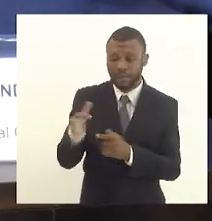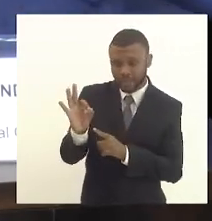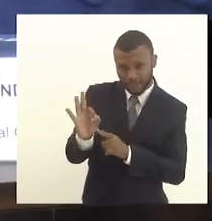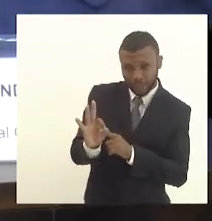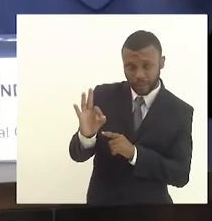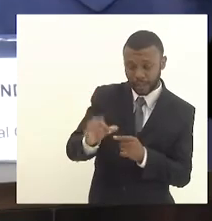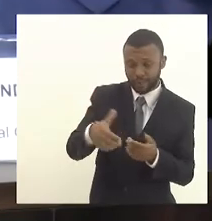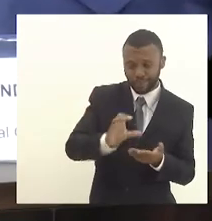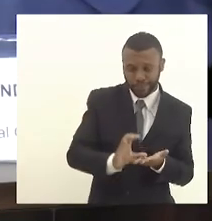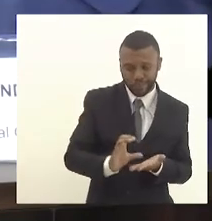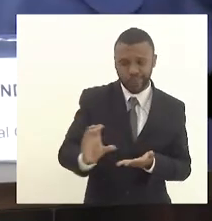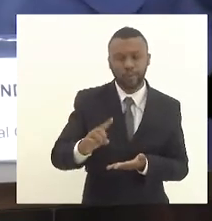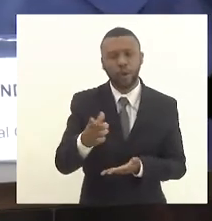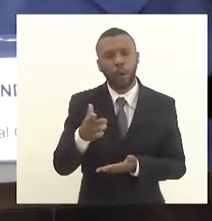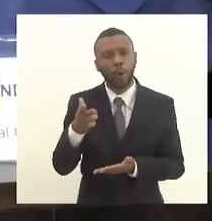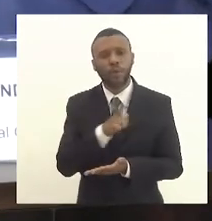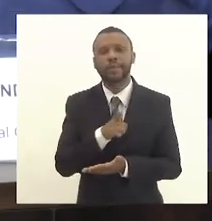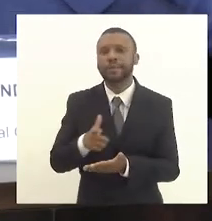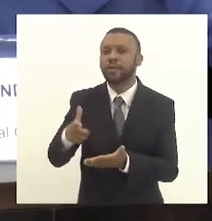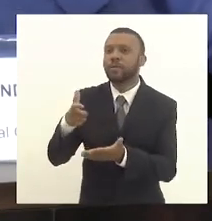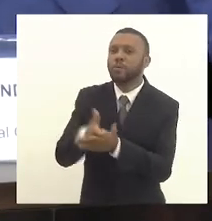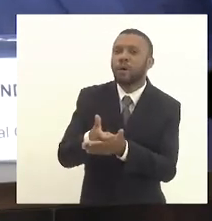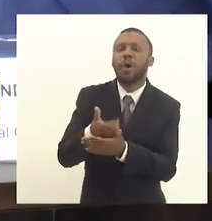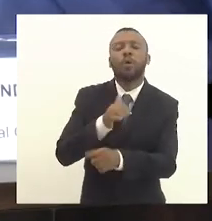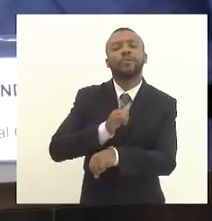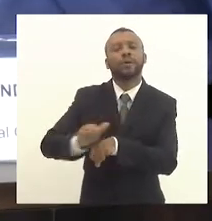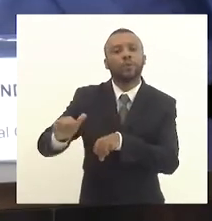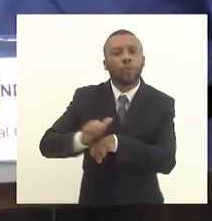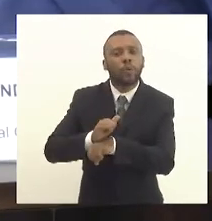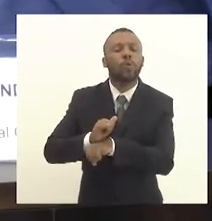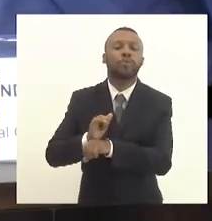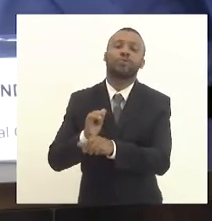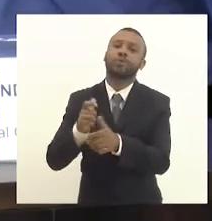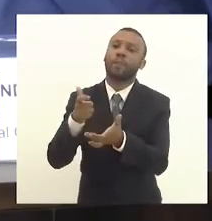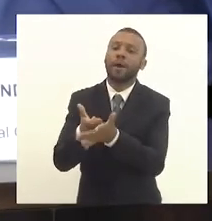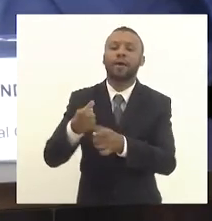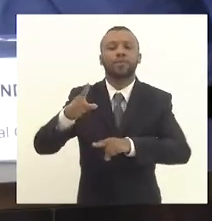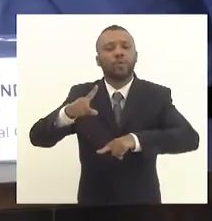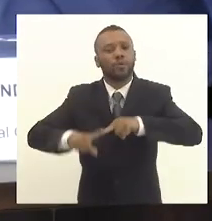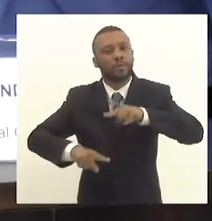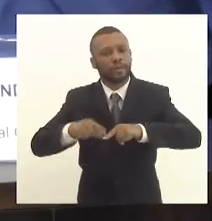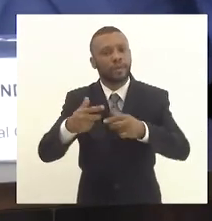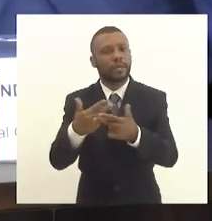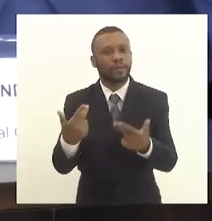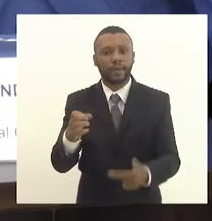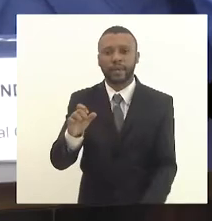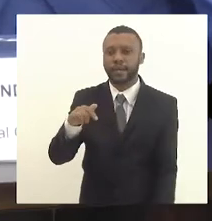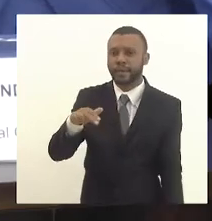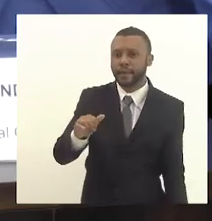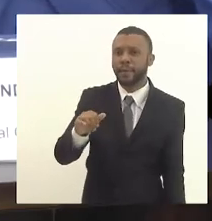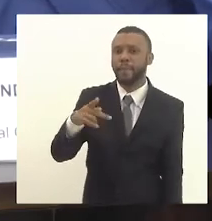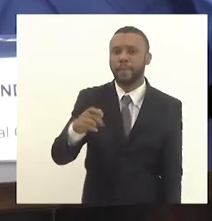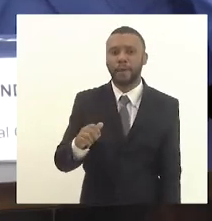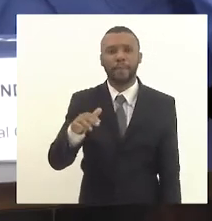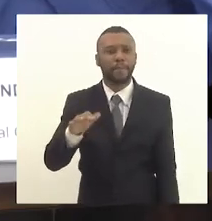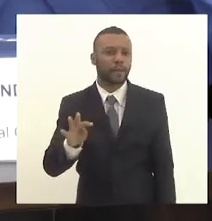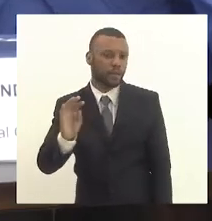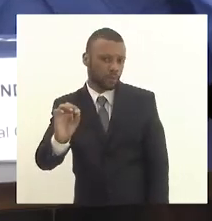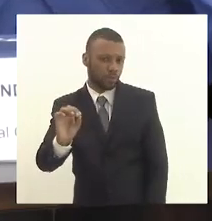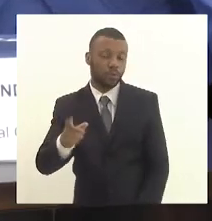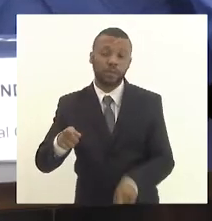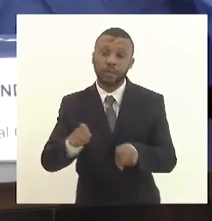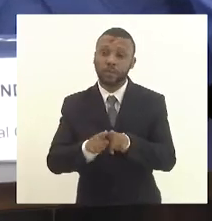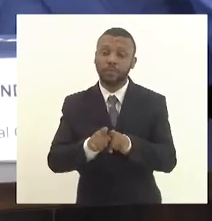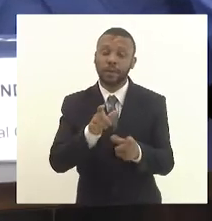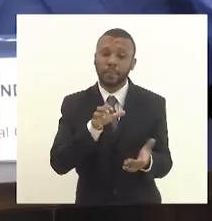nós traríamos os recursos necessários para a compra dos equipamentos e também para a instalação desses equipamentos,